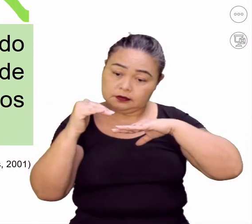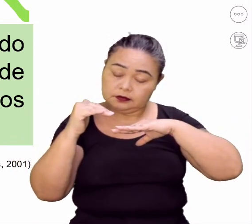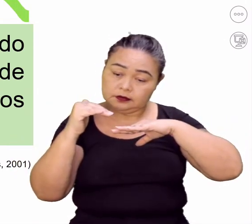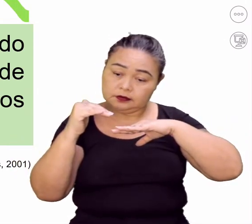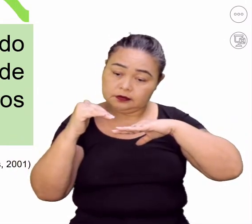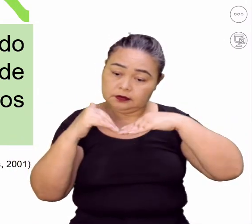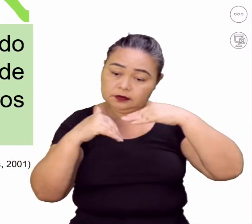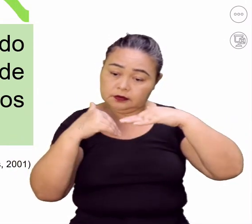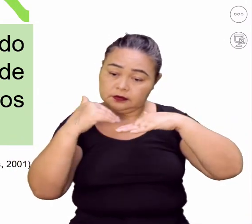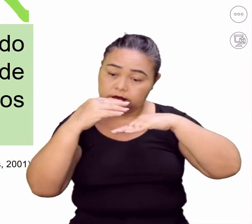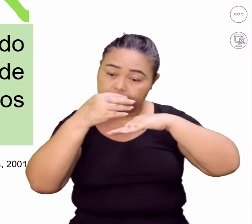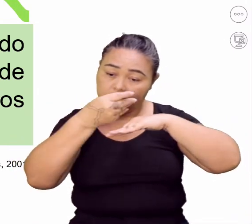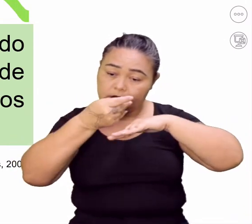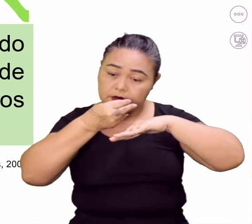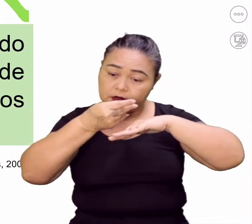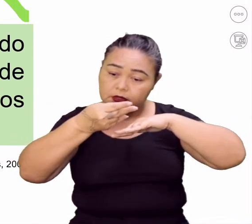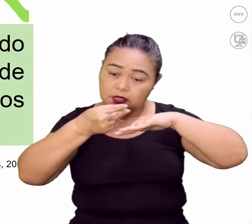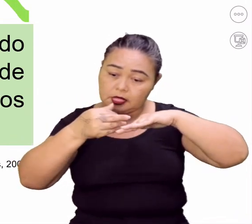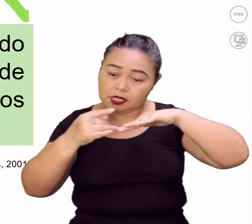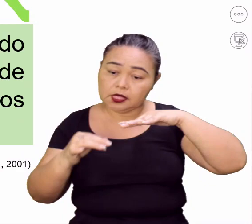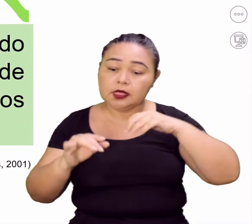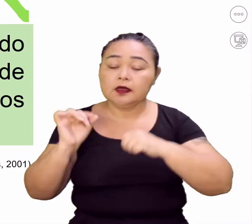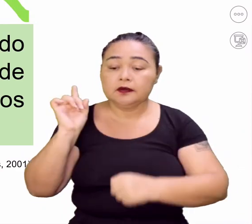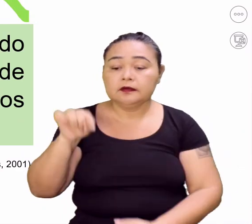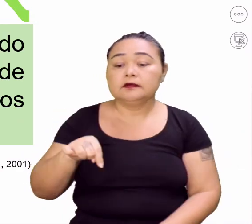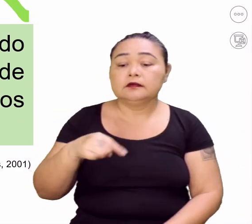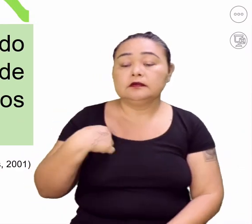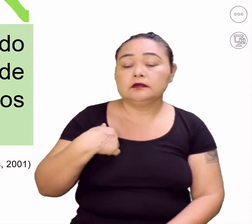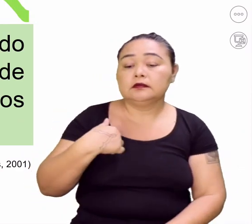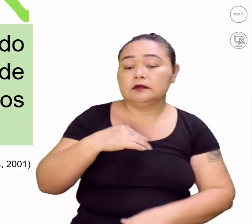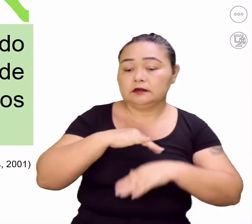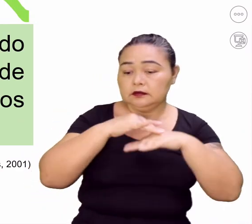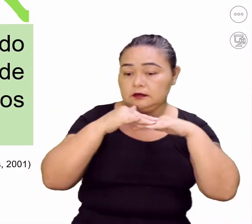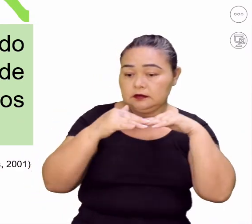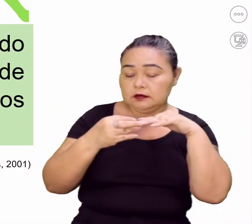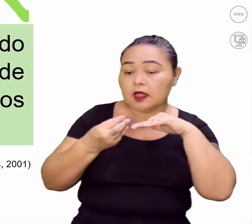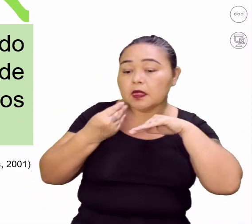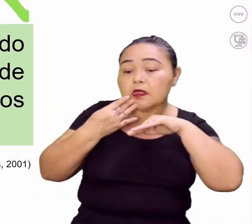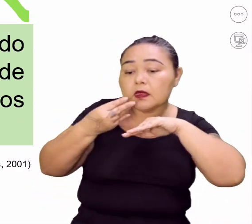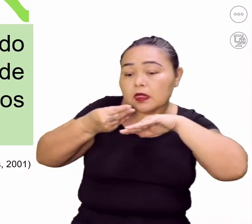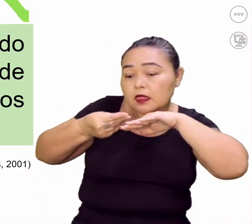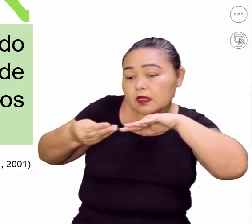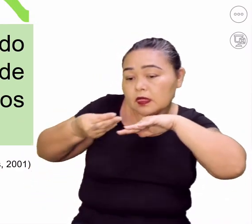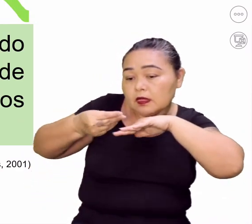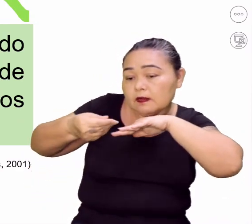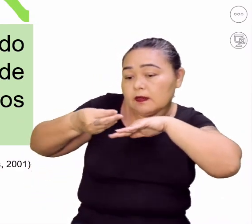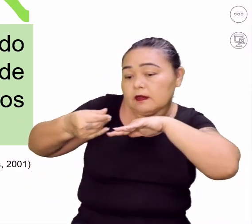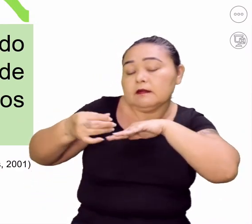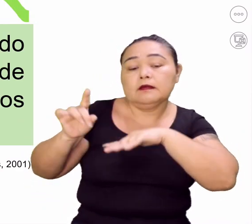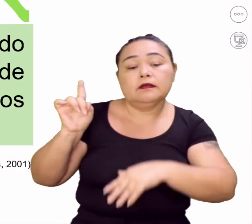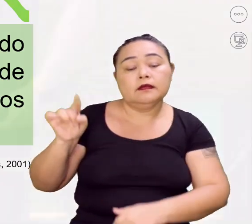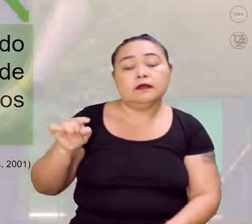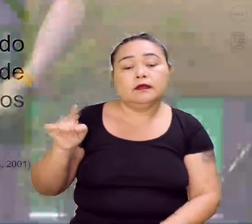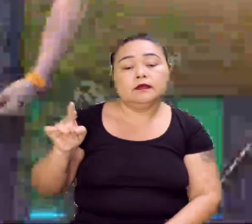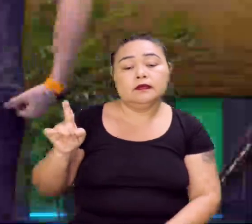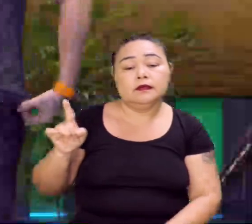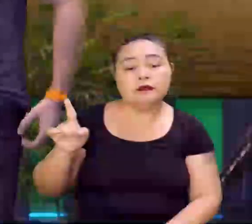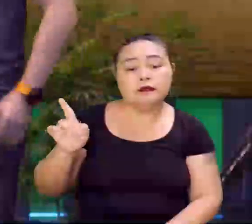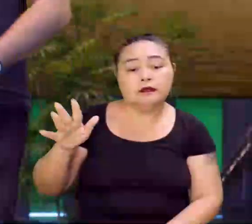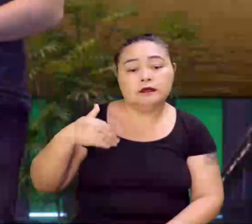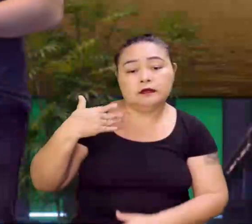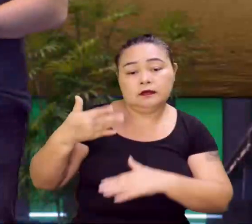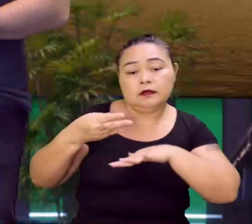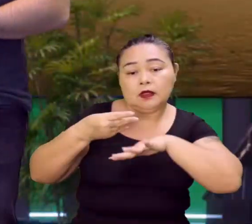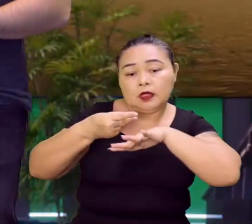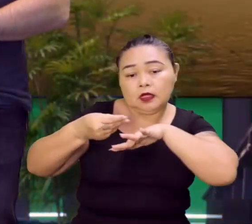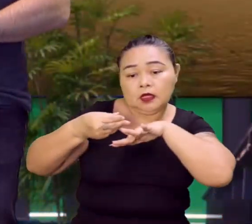os processos erosivos, que nada mais é o processo de desgaste, né, professor Jorge? Isso, esse